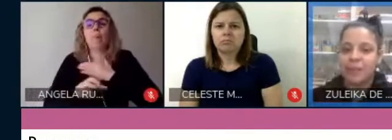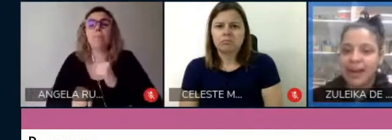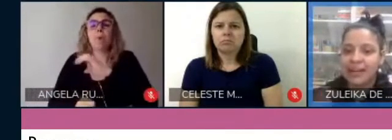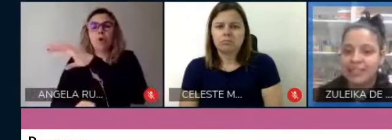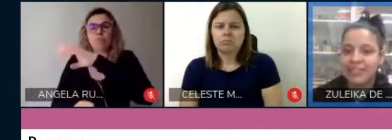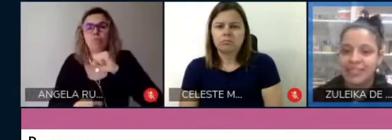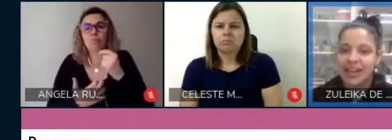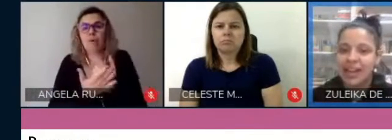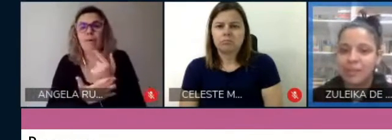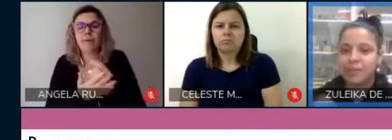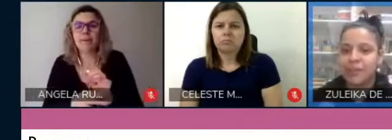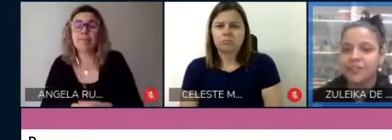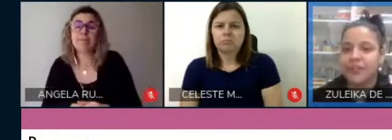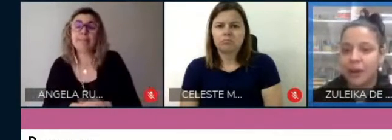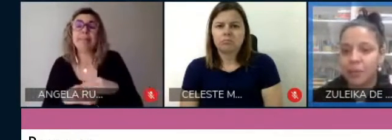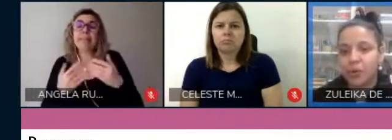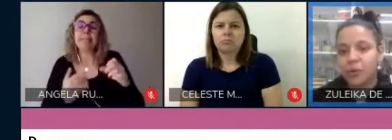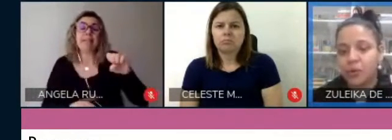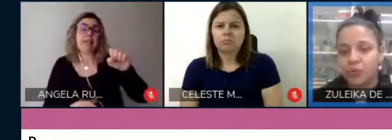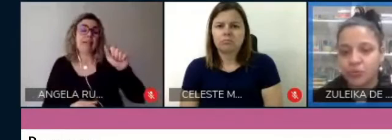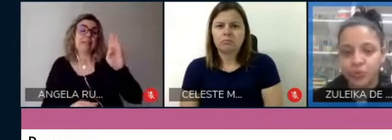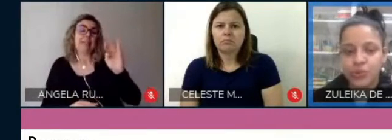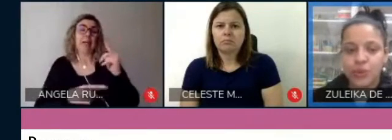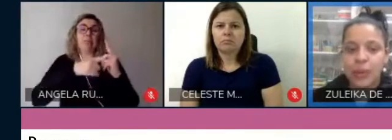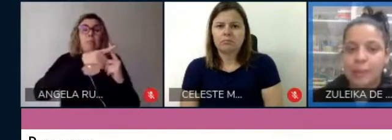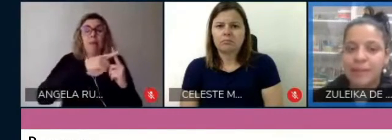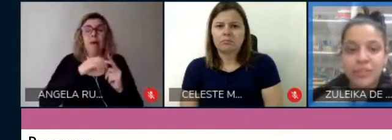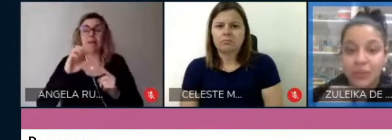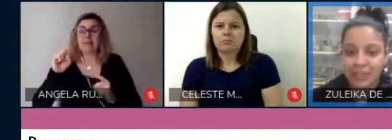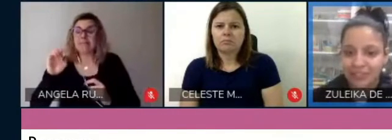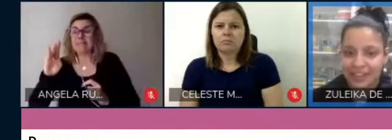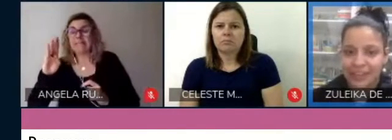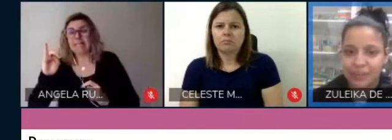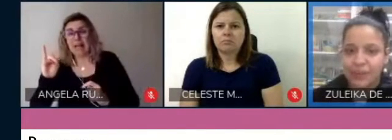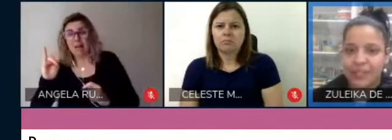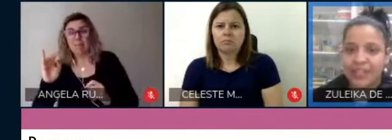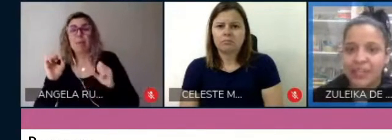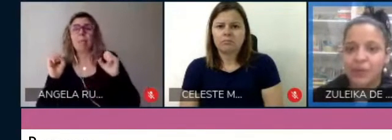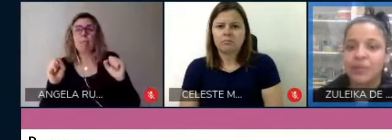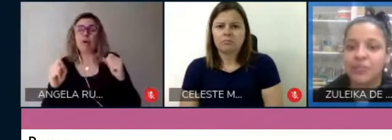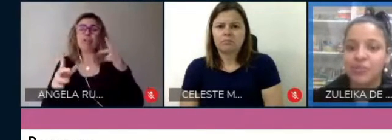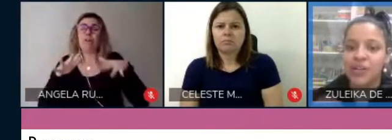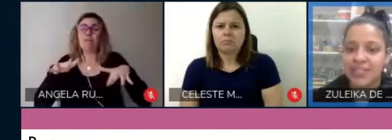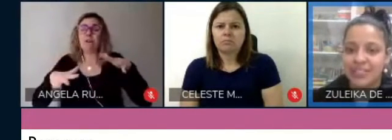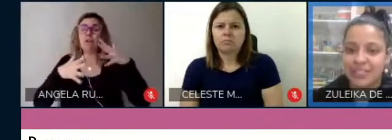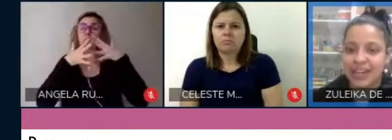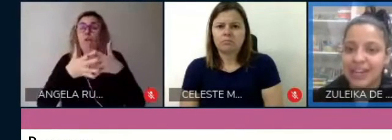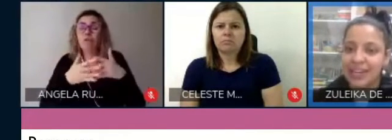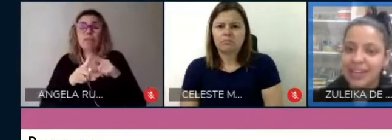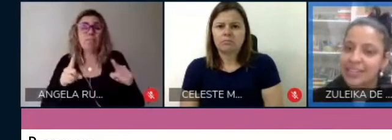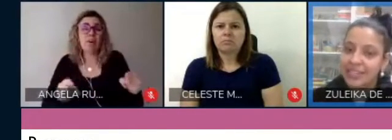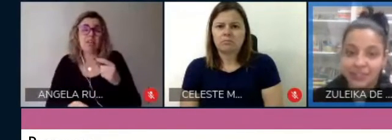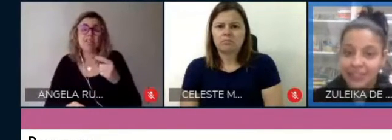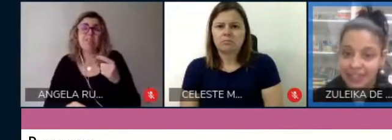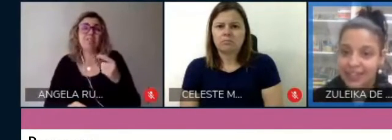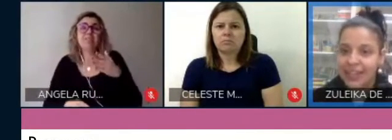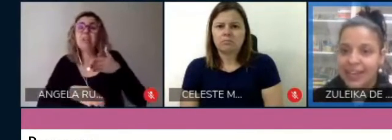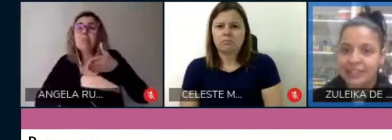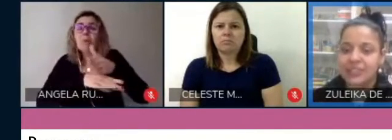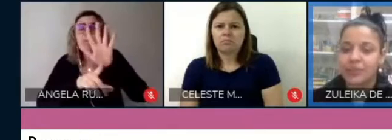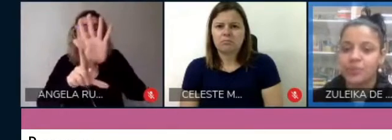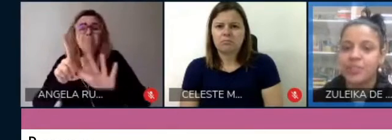de Sabe Mais e Sabe pode ficar um pouco confuso, mas só na fala, porque quando eu vou acessar, eles